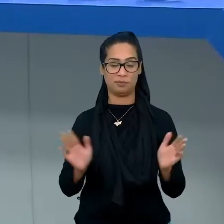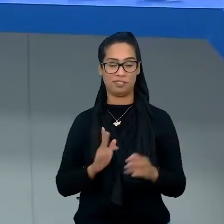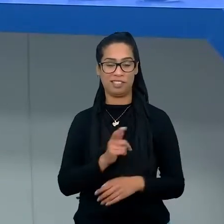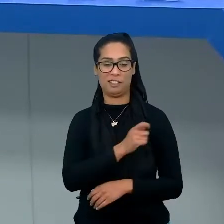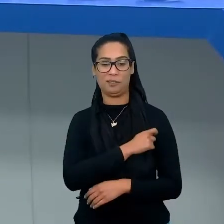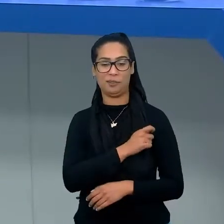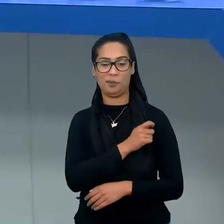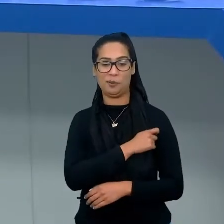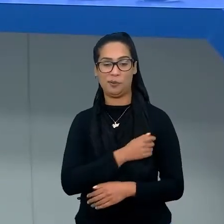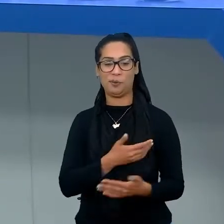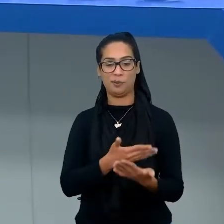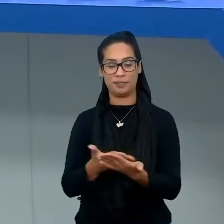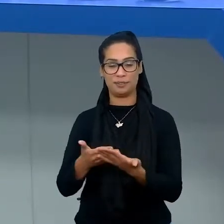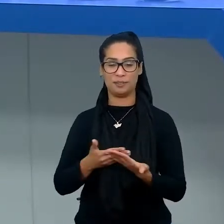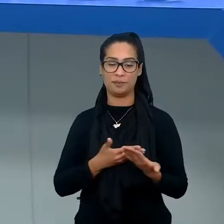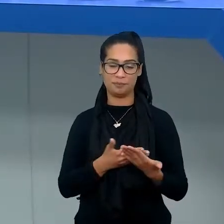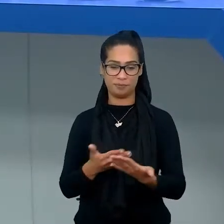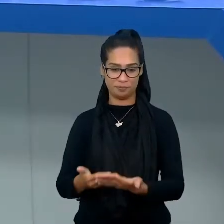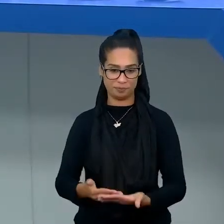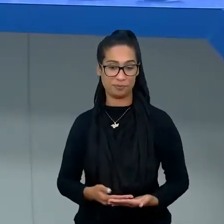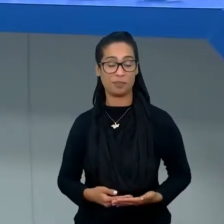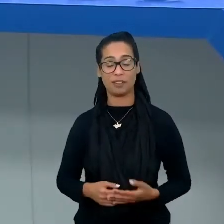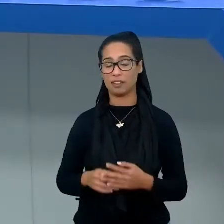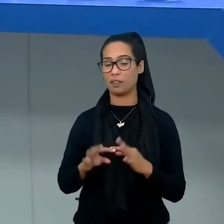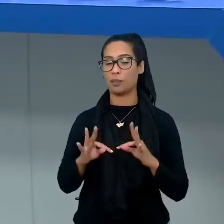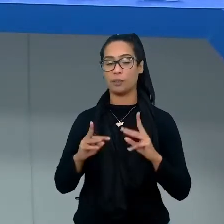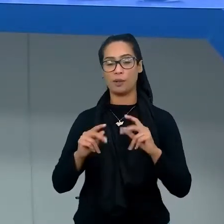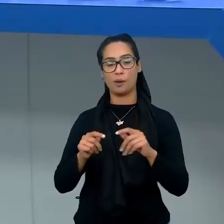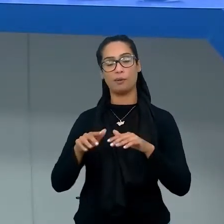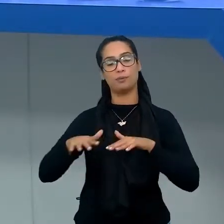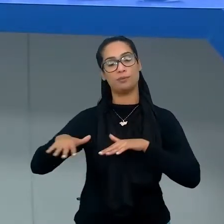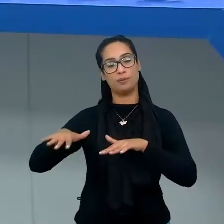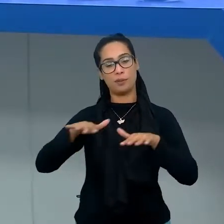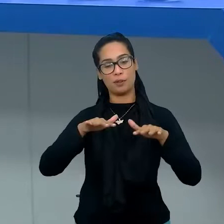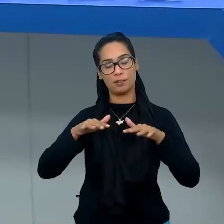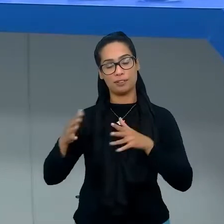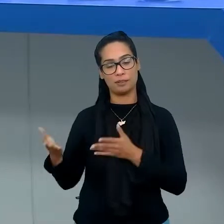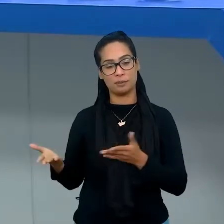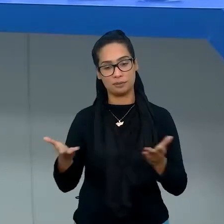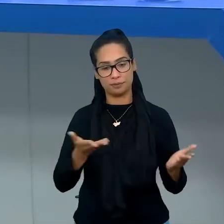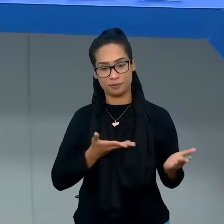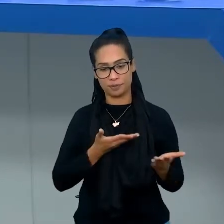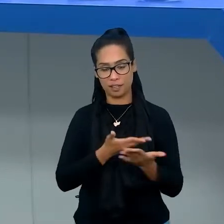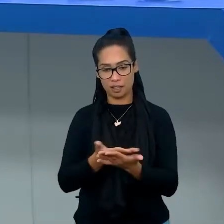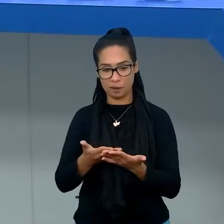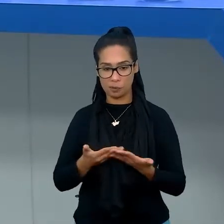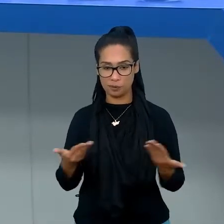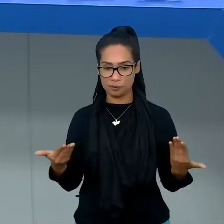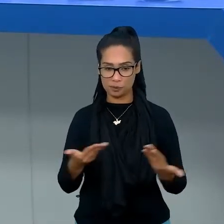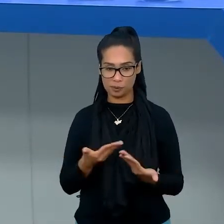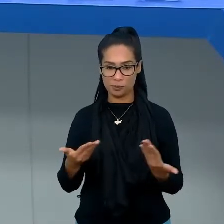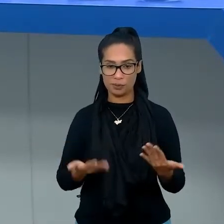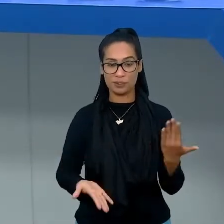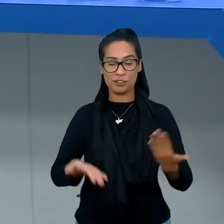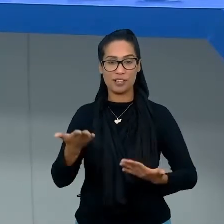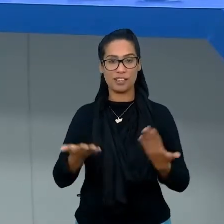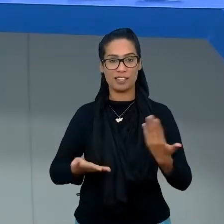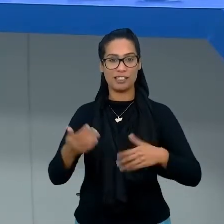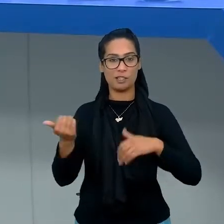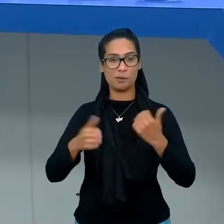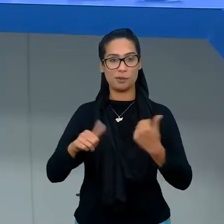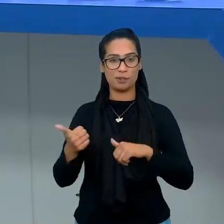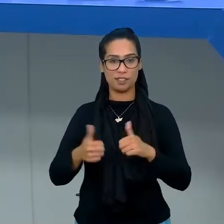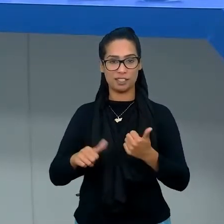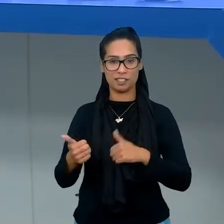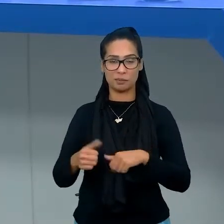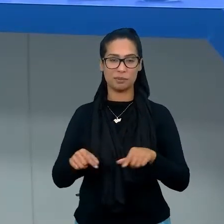alunos, olá estudantes, olha só, sejam todos bem-vindos para a nossa aula sobre equilíbrio químico. Olha só,